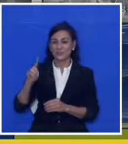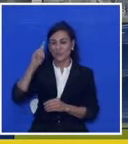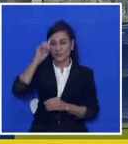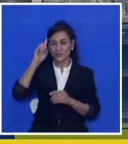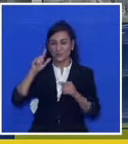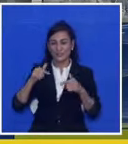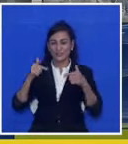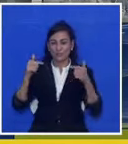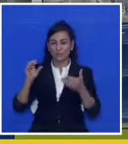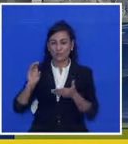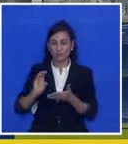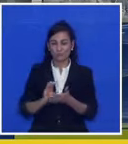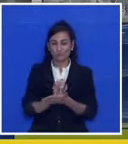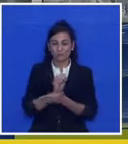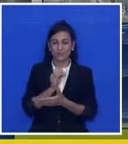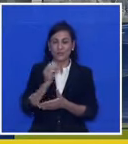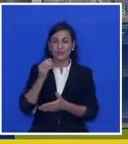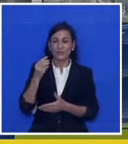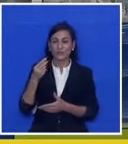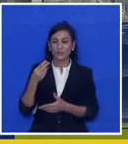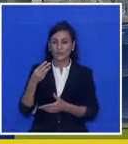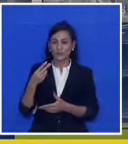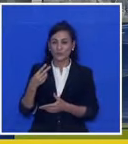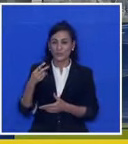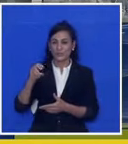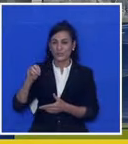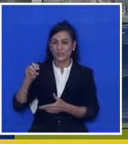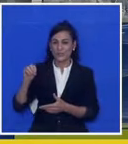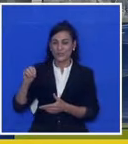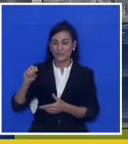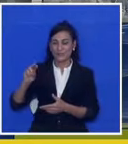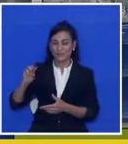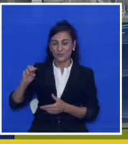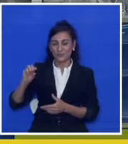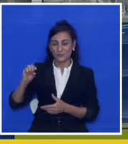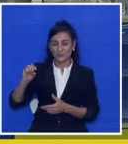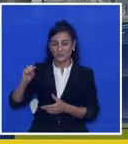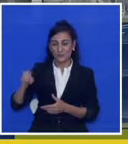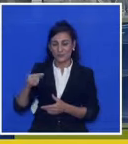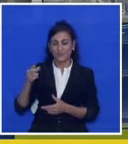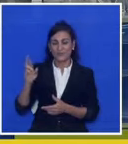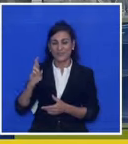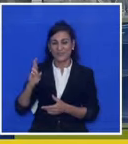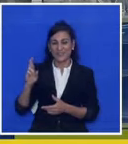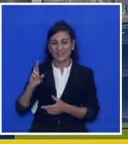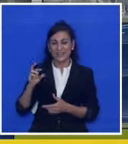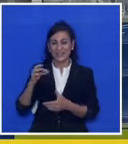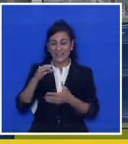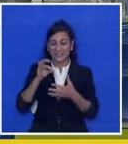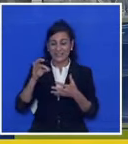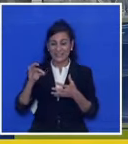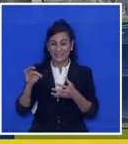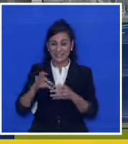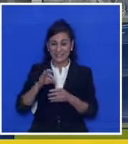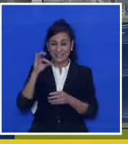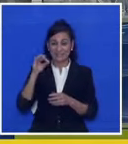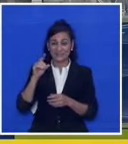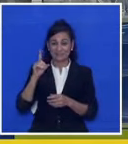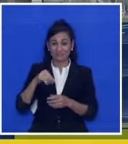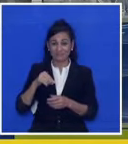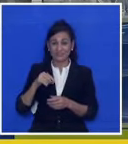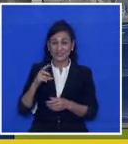450 do dia de sorte, hoje com o prêmio estimado em 200 mil reais. As dezenas sorteadas